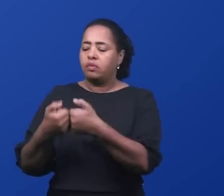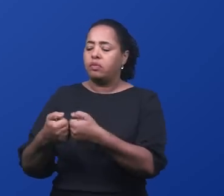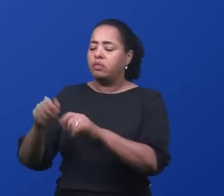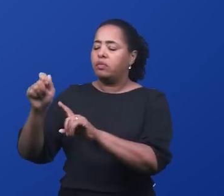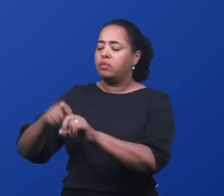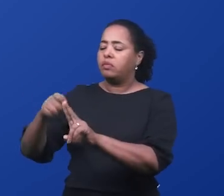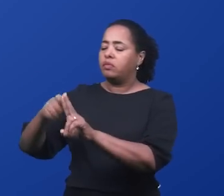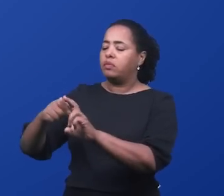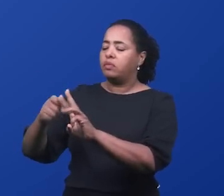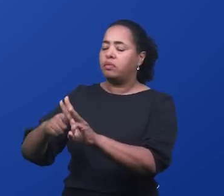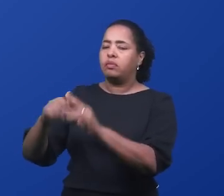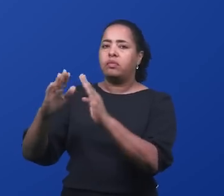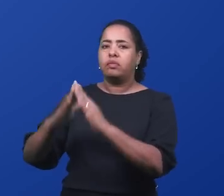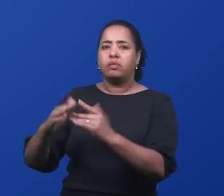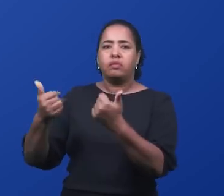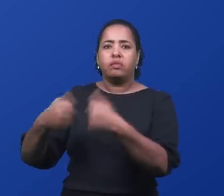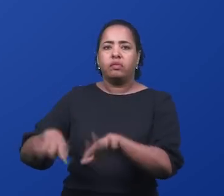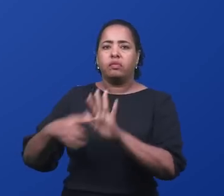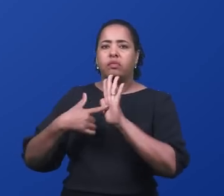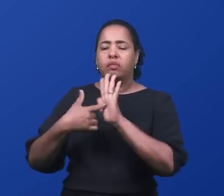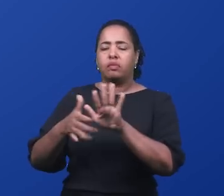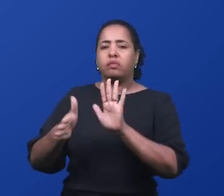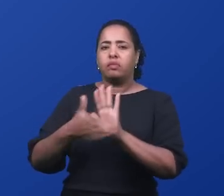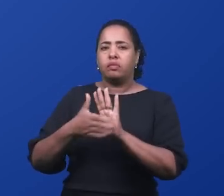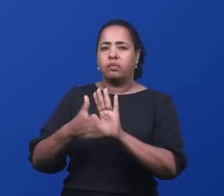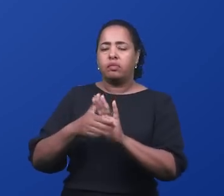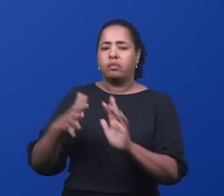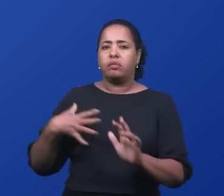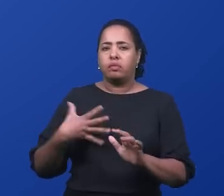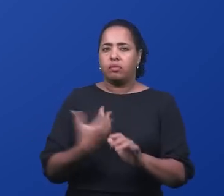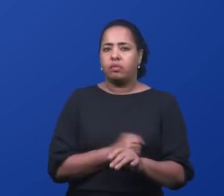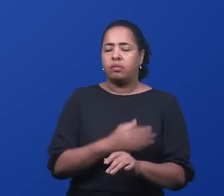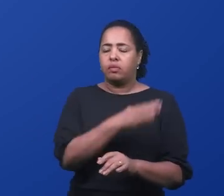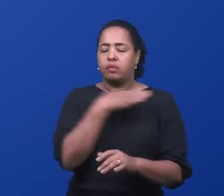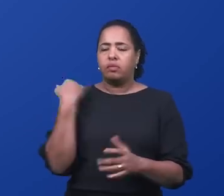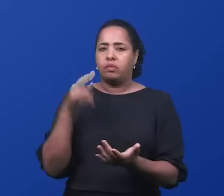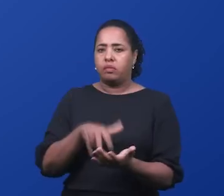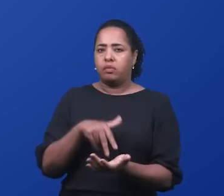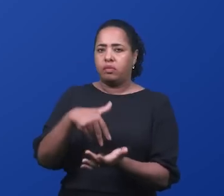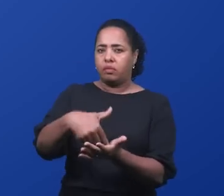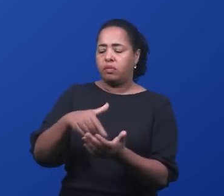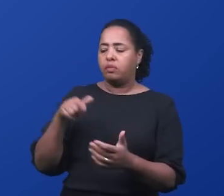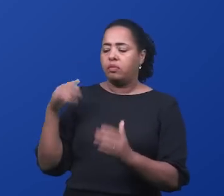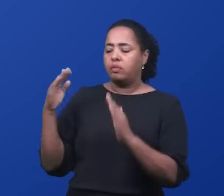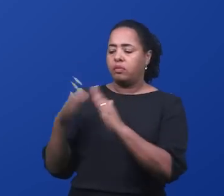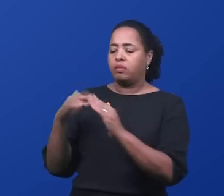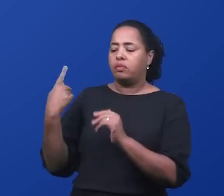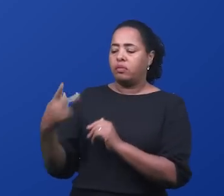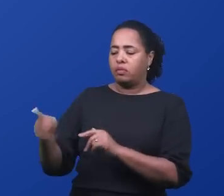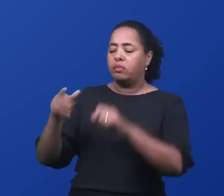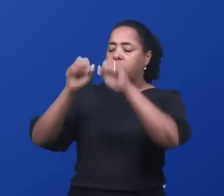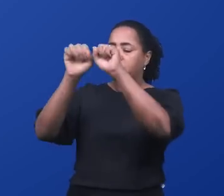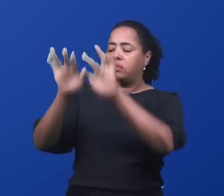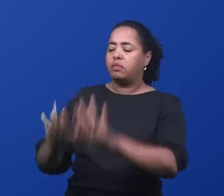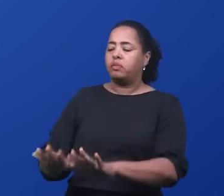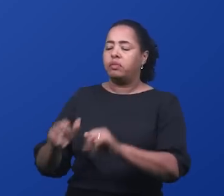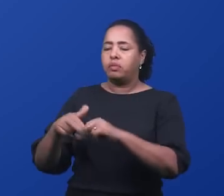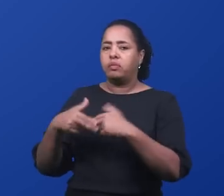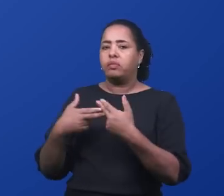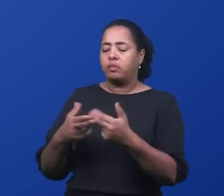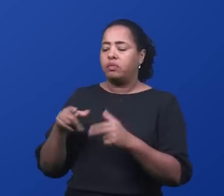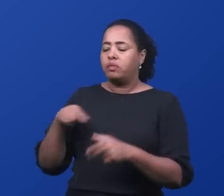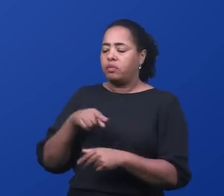na casa de Obed-edom, mostrando o projeto de salvação, morte e ressurreição. O lar de Obed-edom ele foi abençoado porque